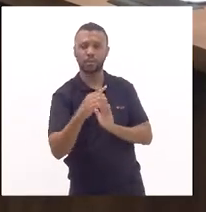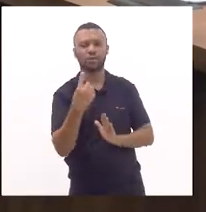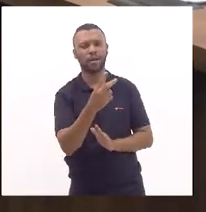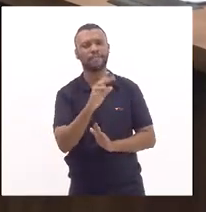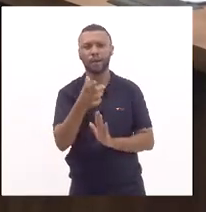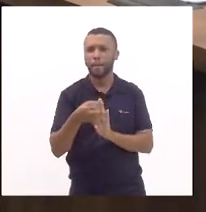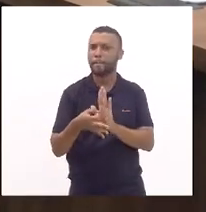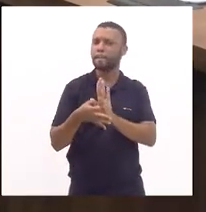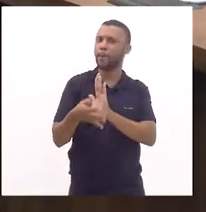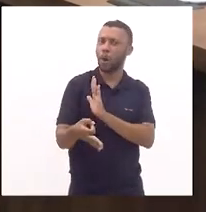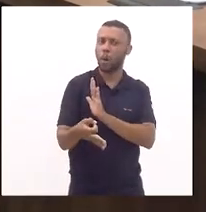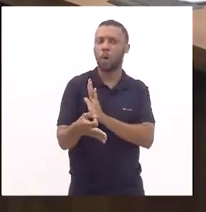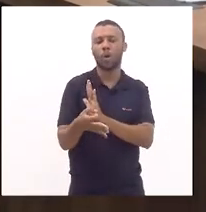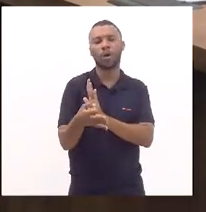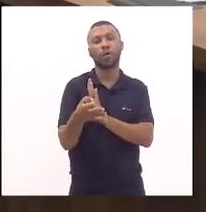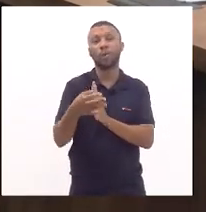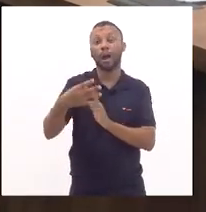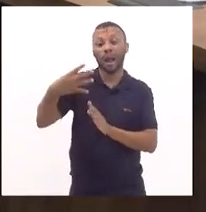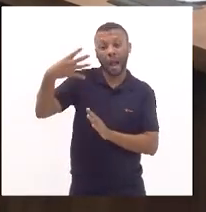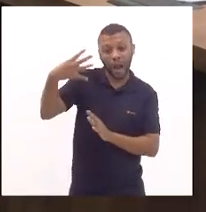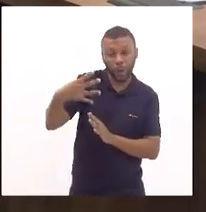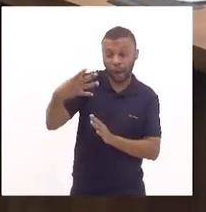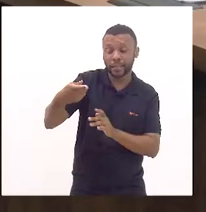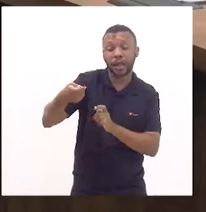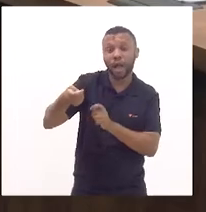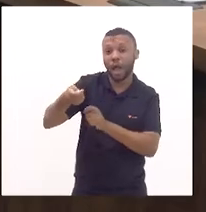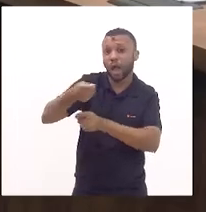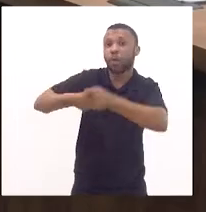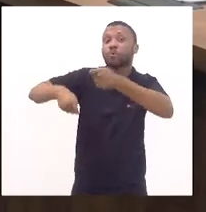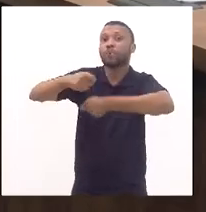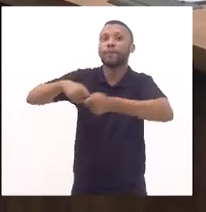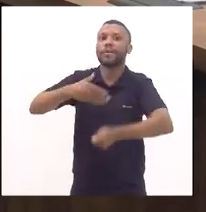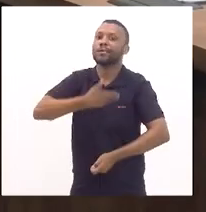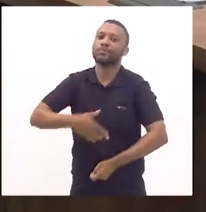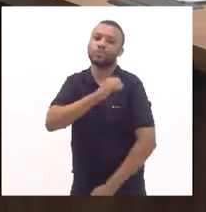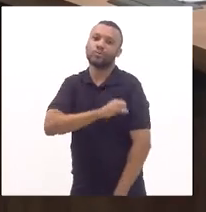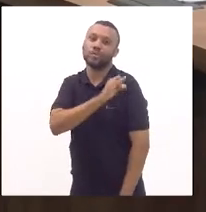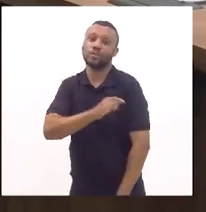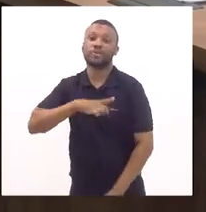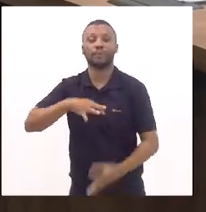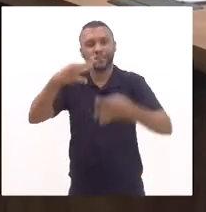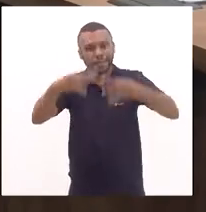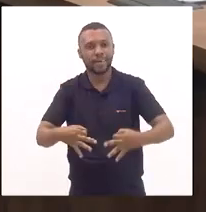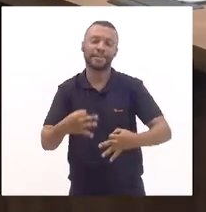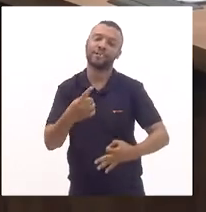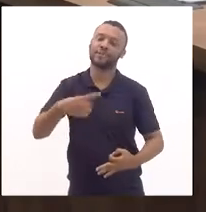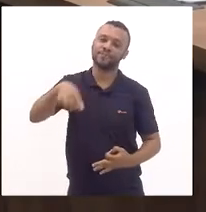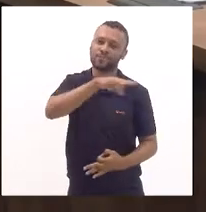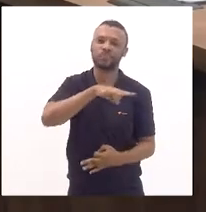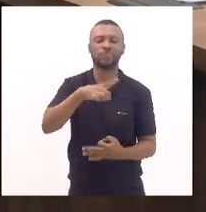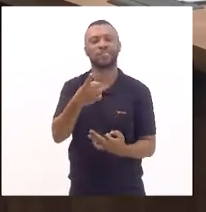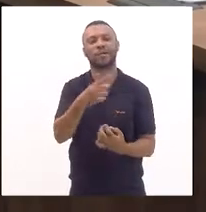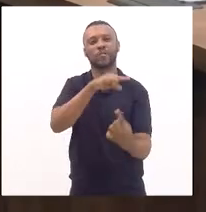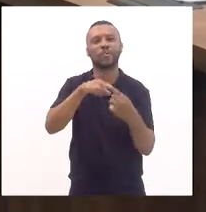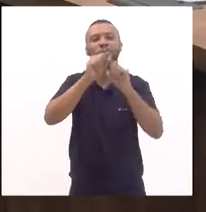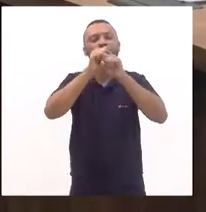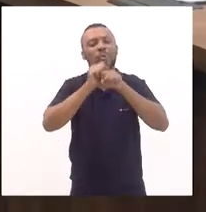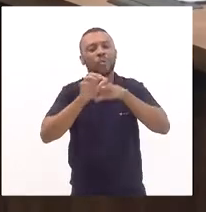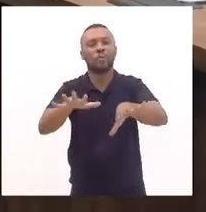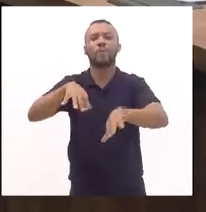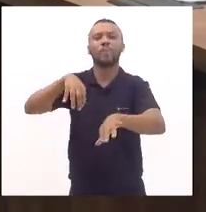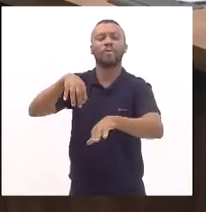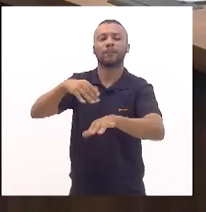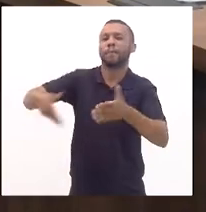nos colocar como a quarta economia desse Estado. Tenho certeza disso pela difusão que vocês vão